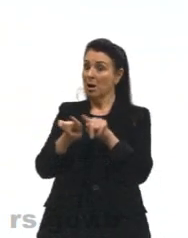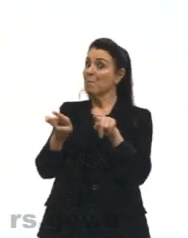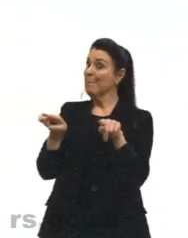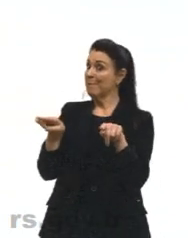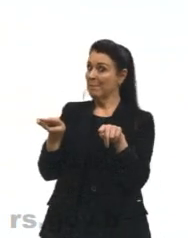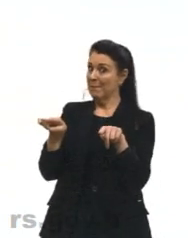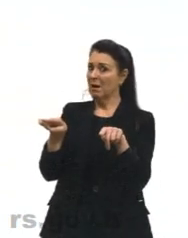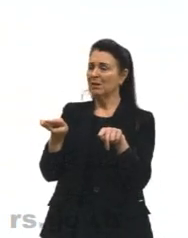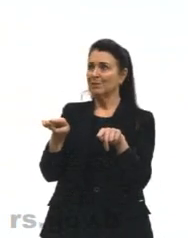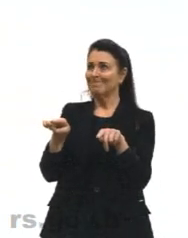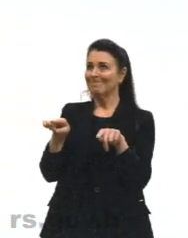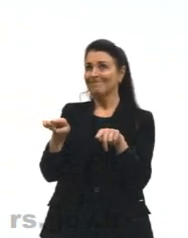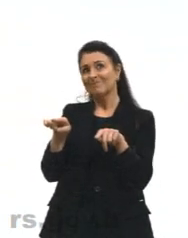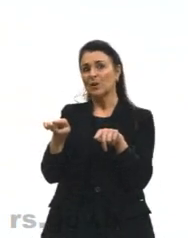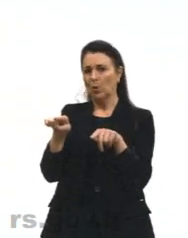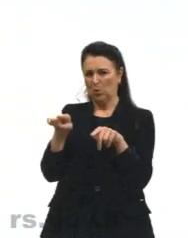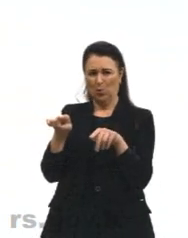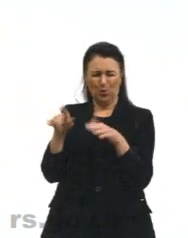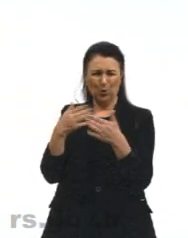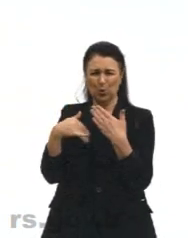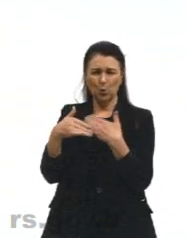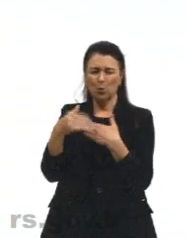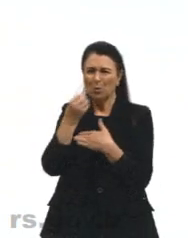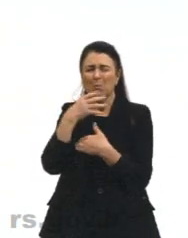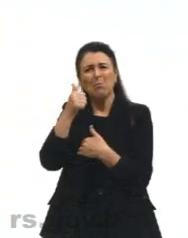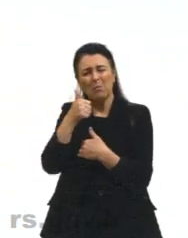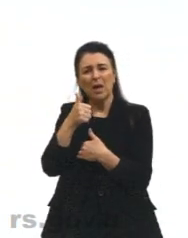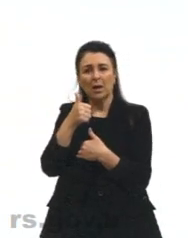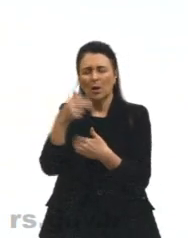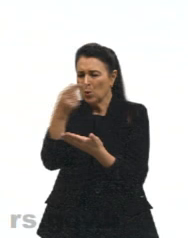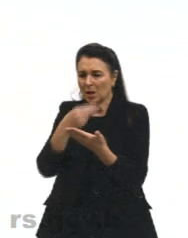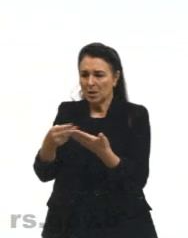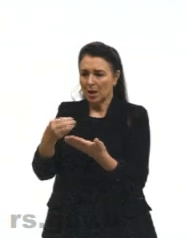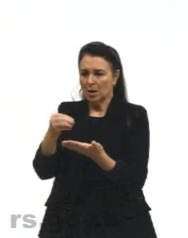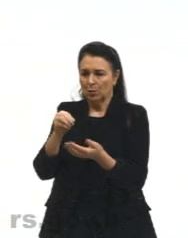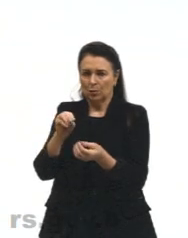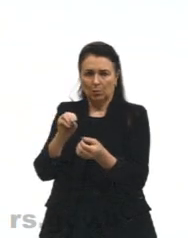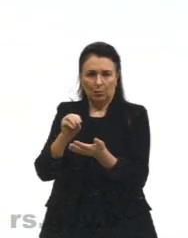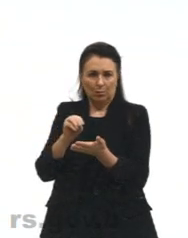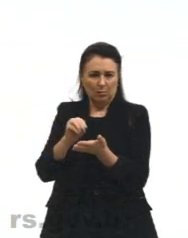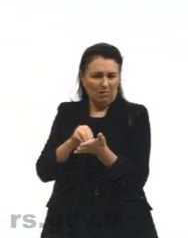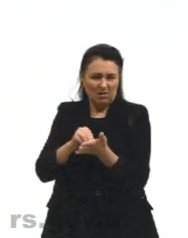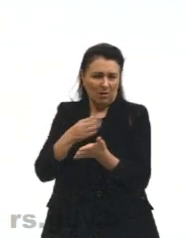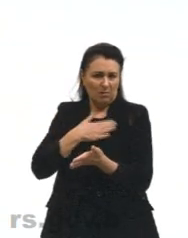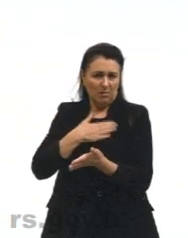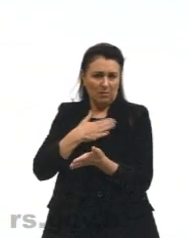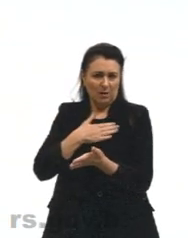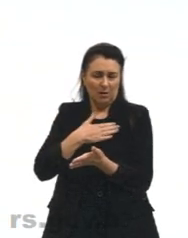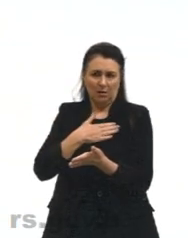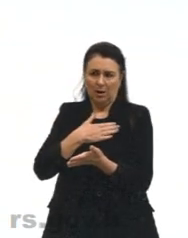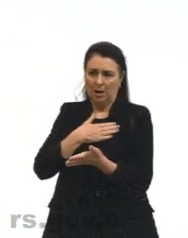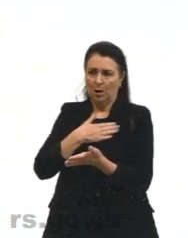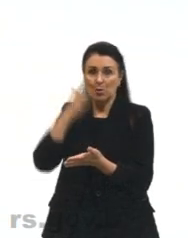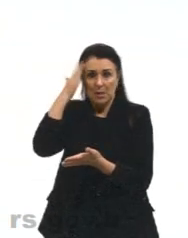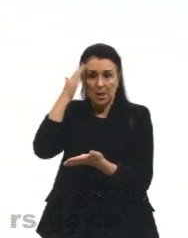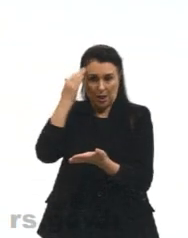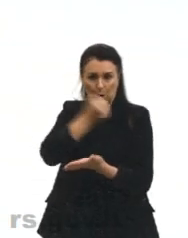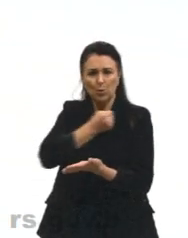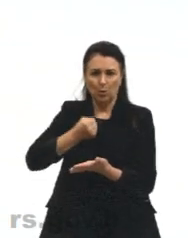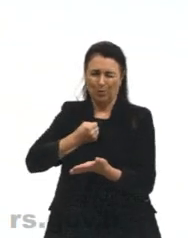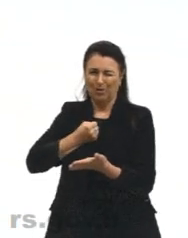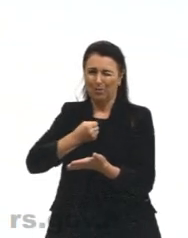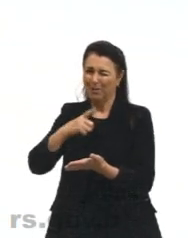isso tudo bem O desenho não me faz falta lida com números tem algum problema com os